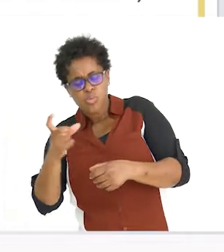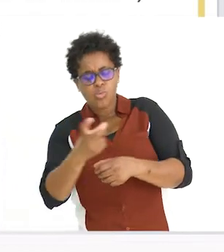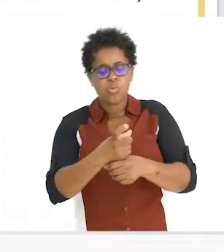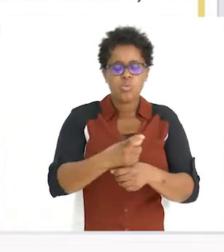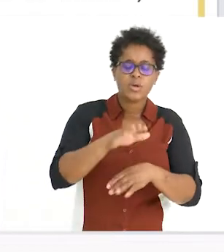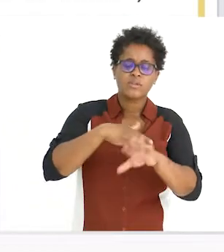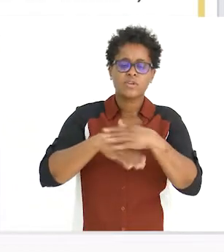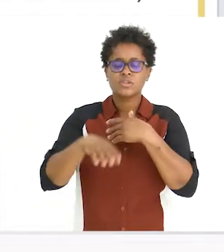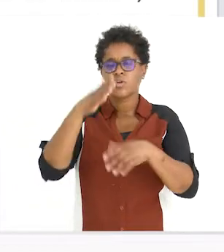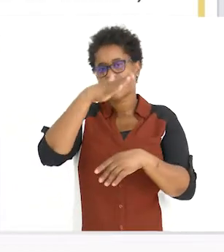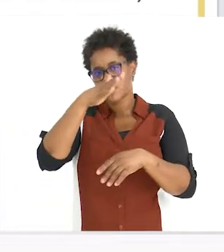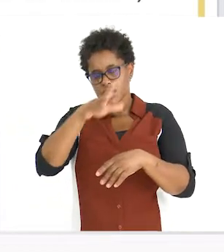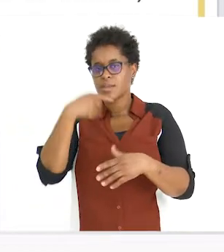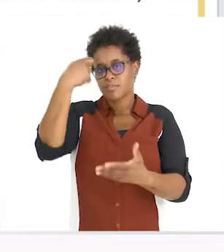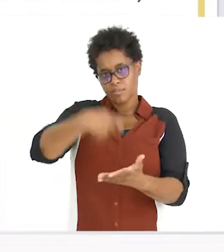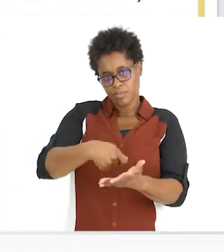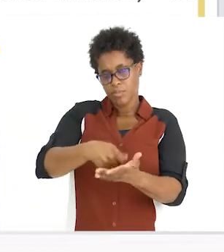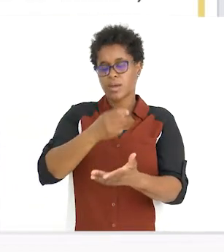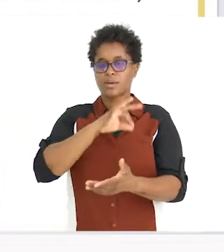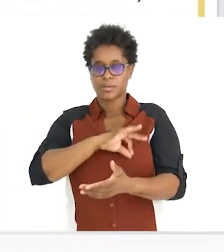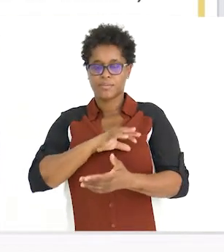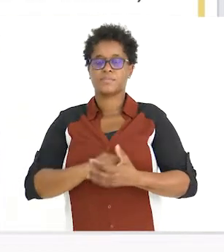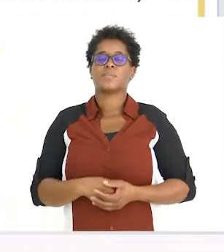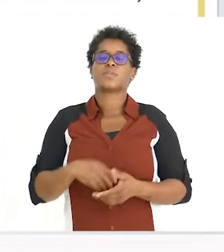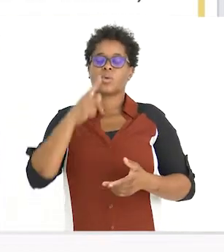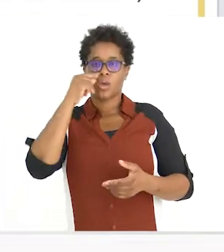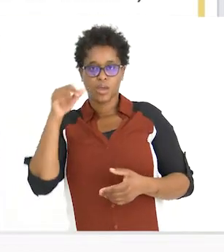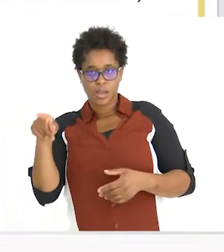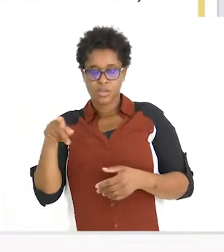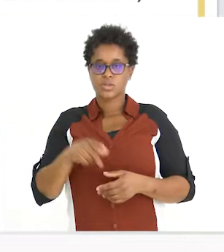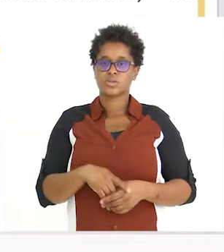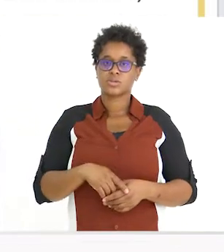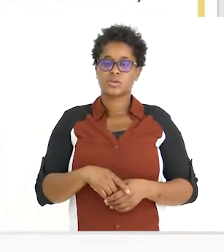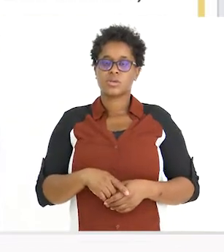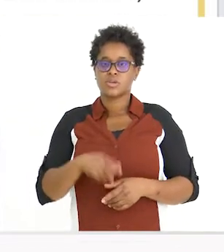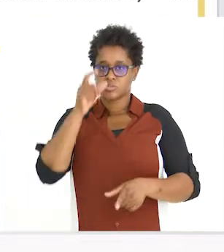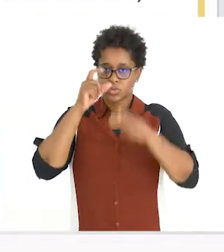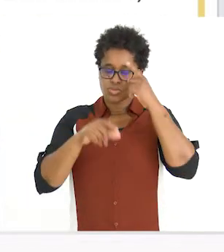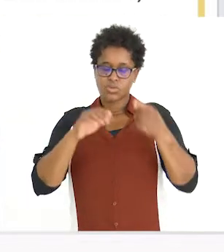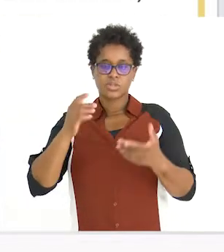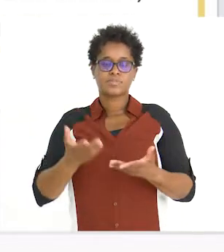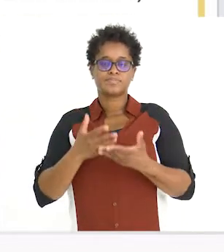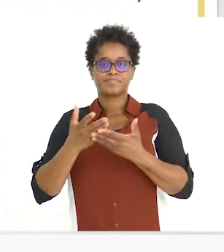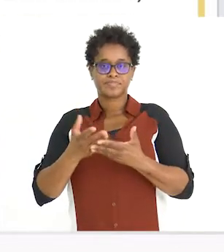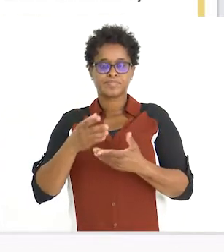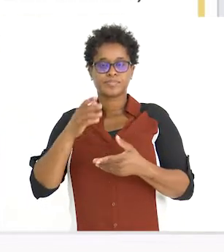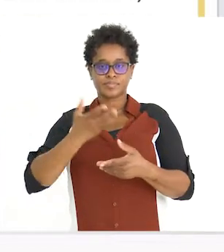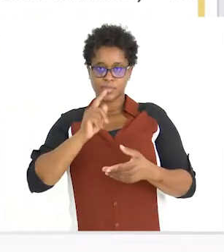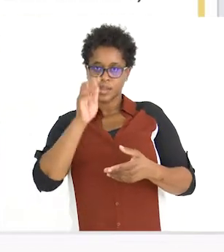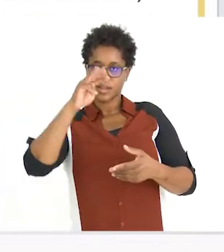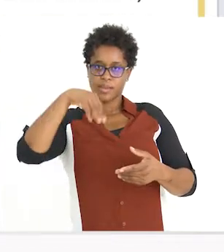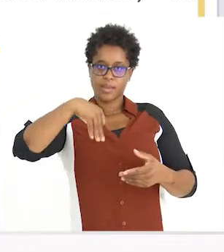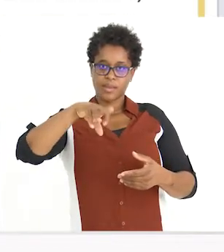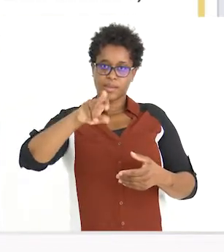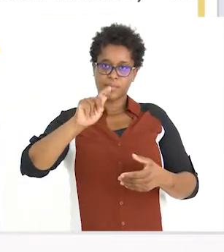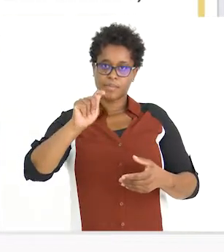atividade remunerada. São eles os empregados, os desempregados,